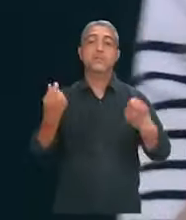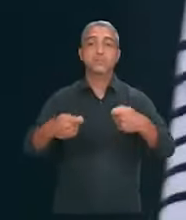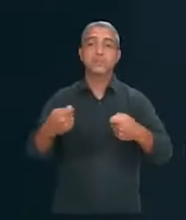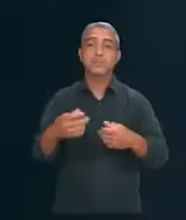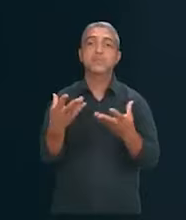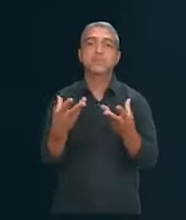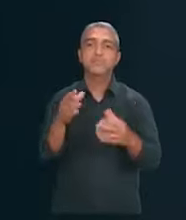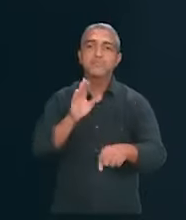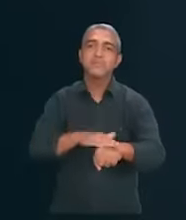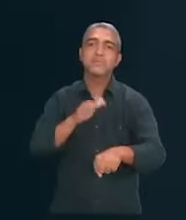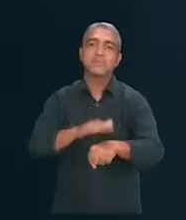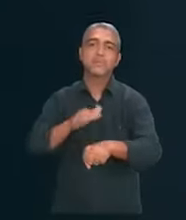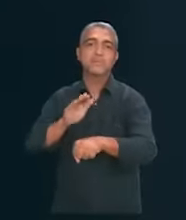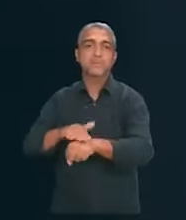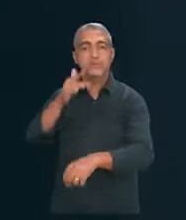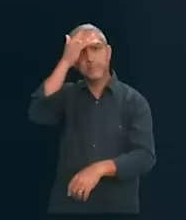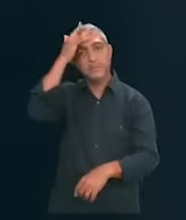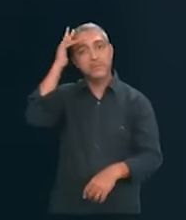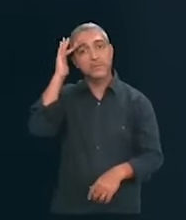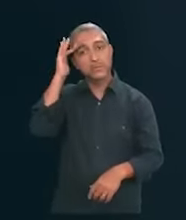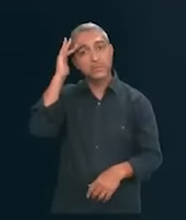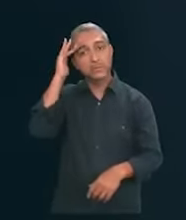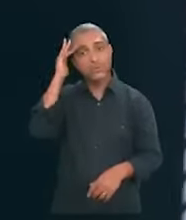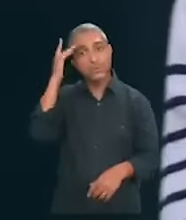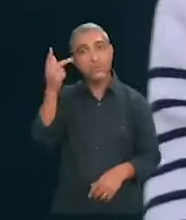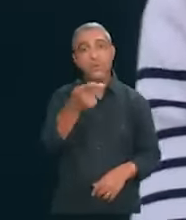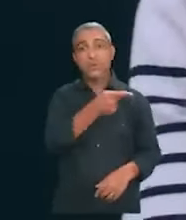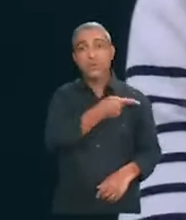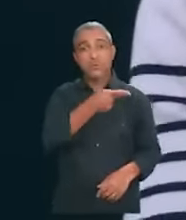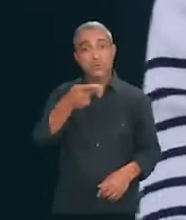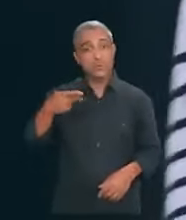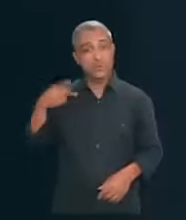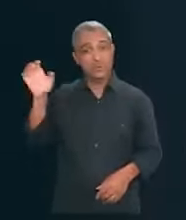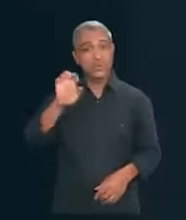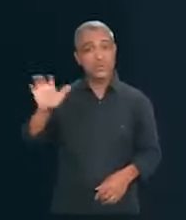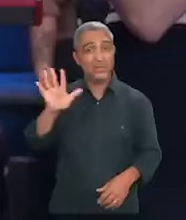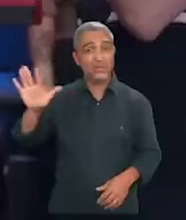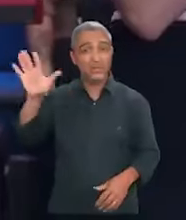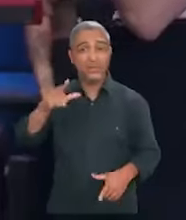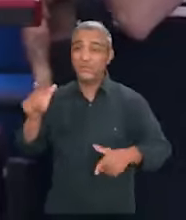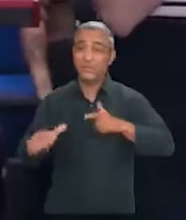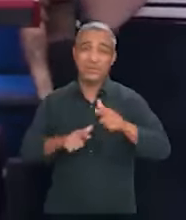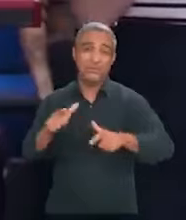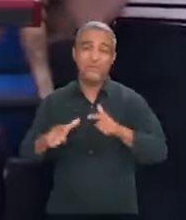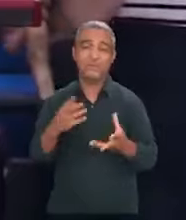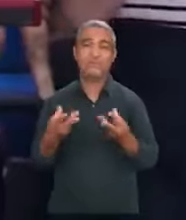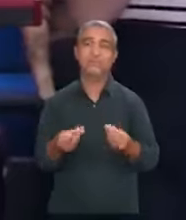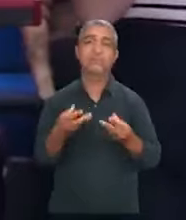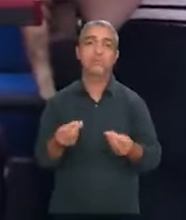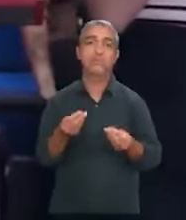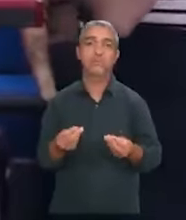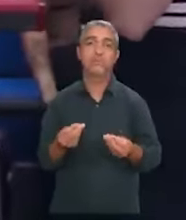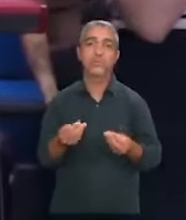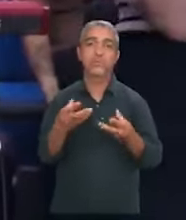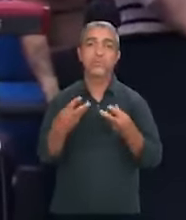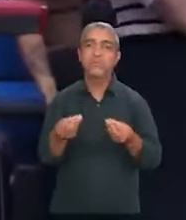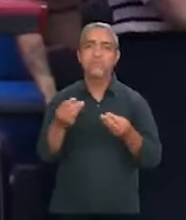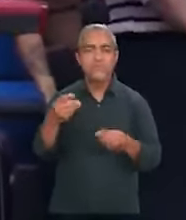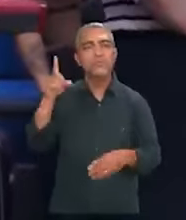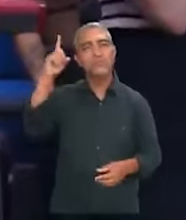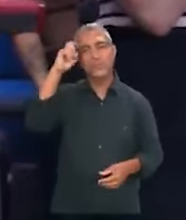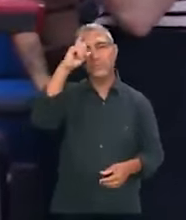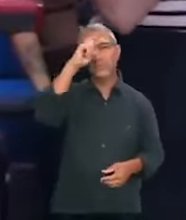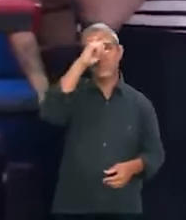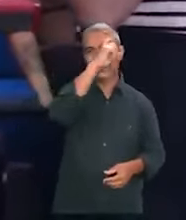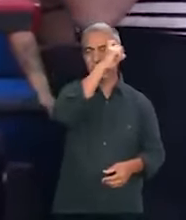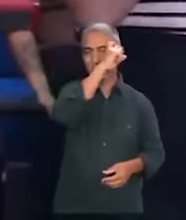elas são pequenas, os pastores são sobrecarregados de trabalho. É muito difícil. E a gente fala assim, que no